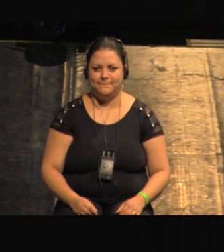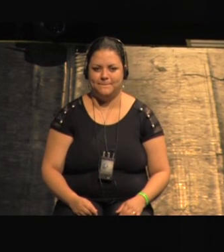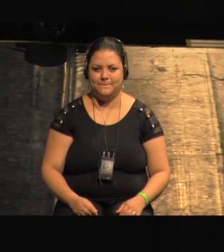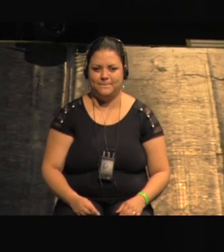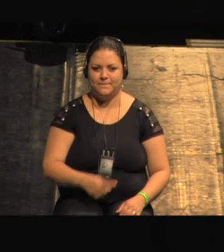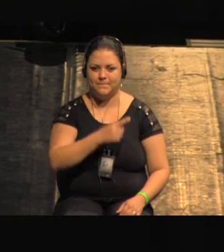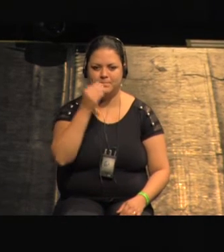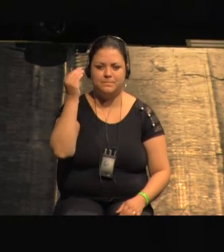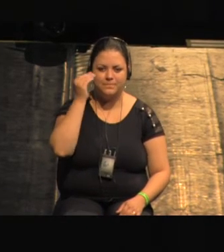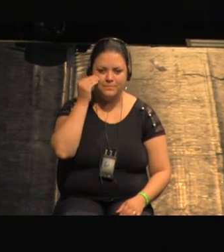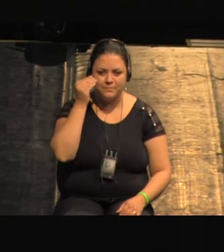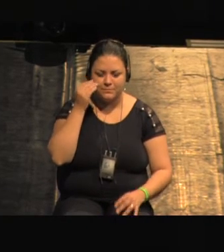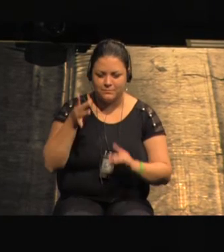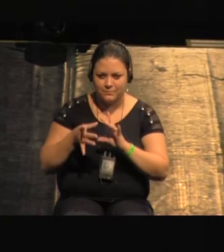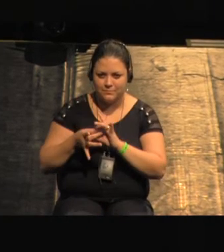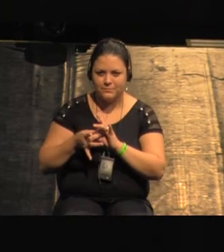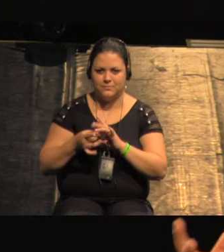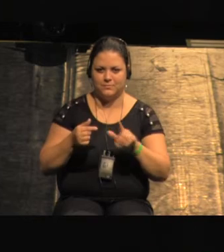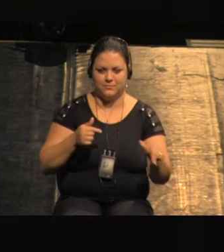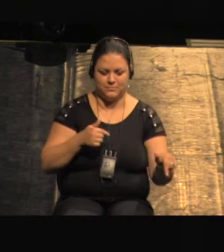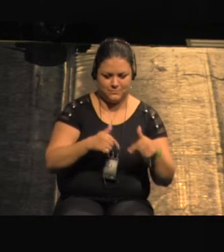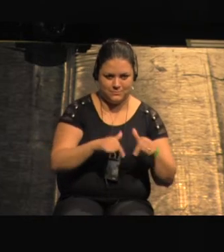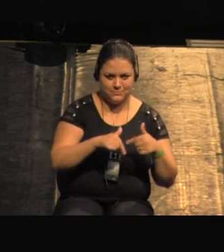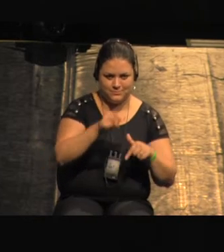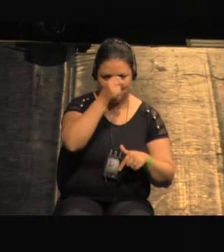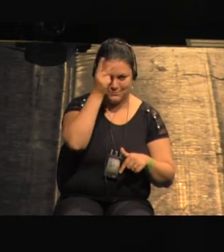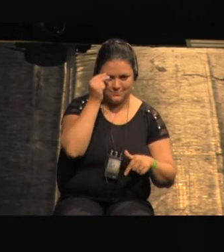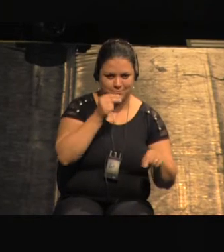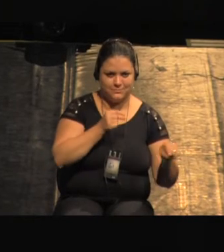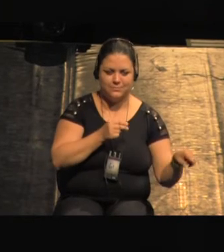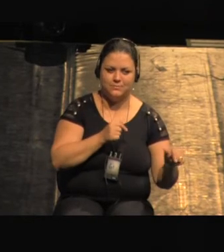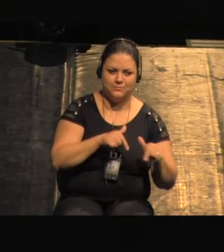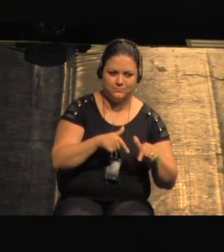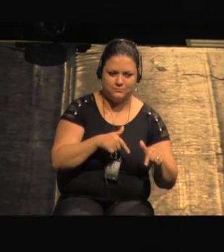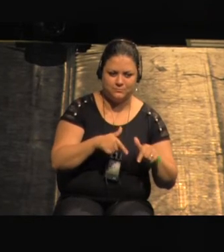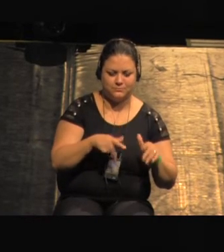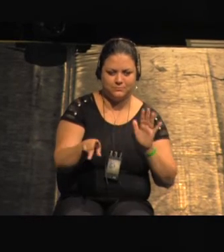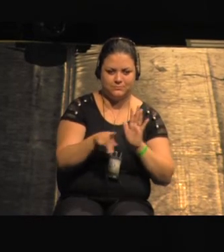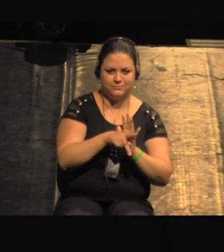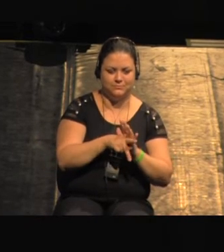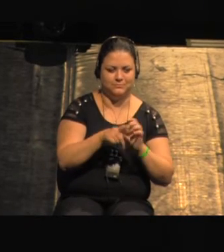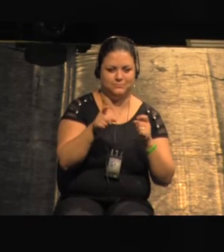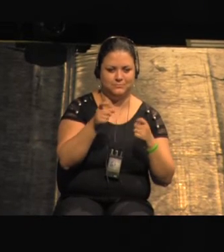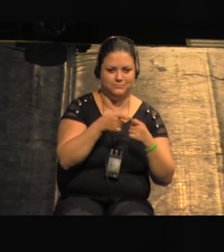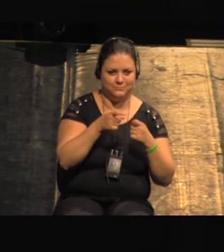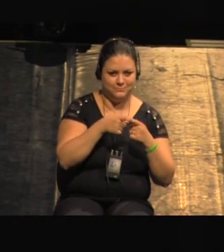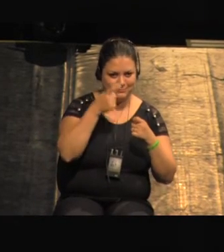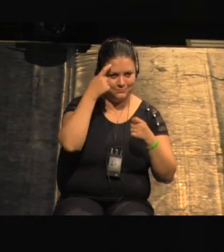tentando atrelar o departamento de saúde mental